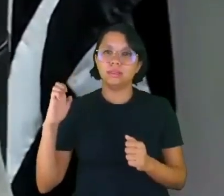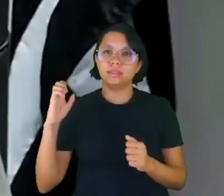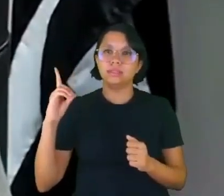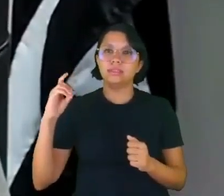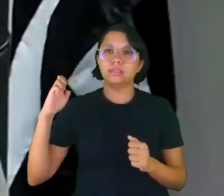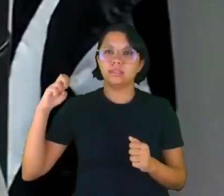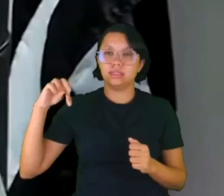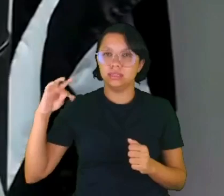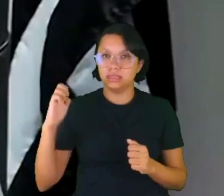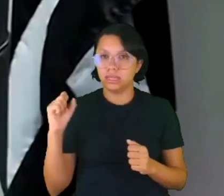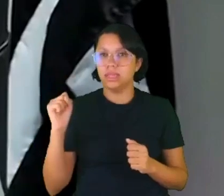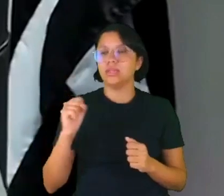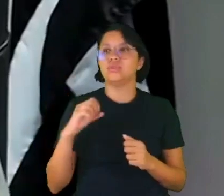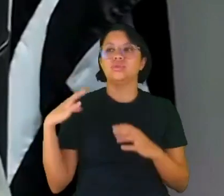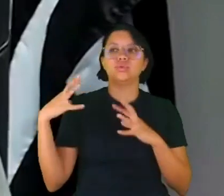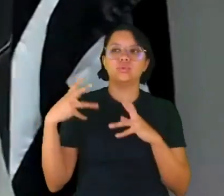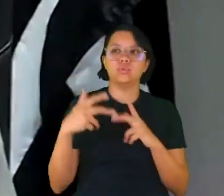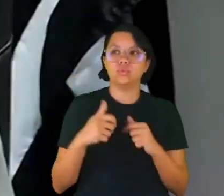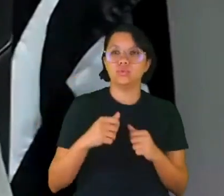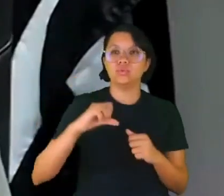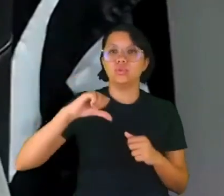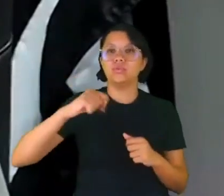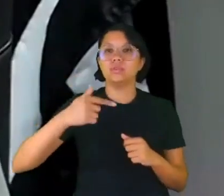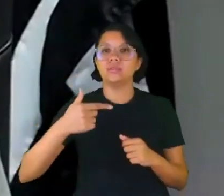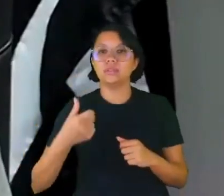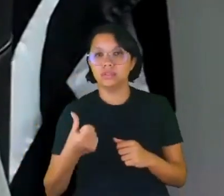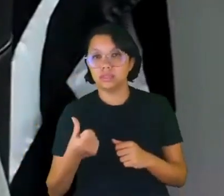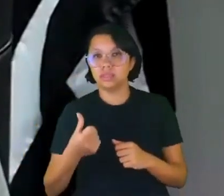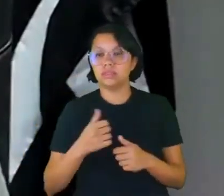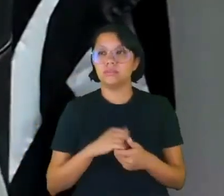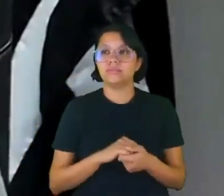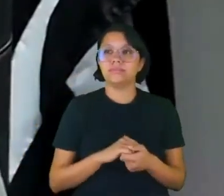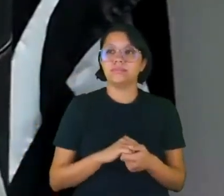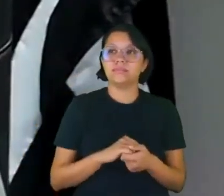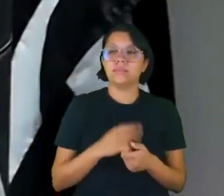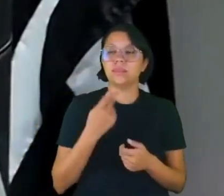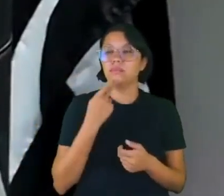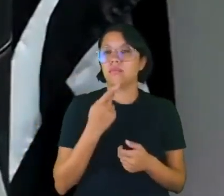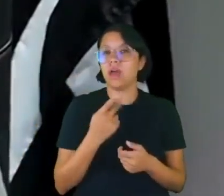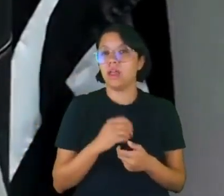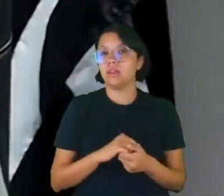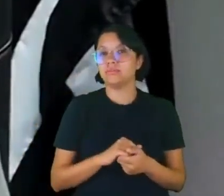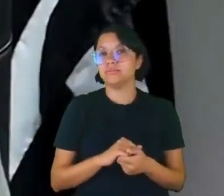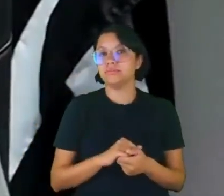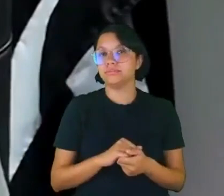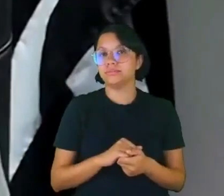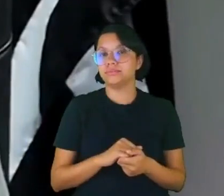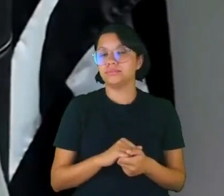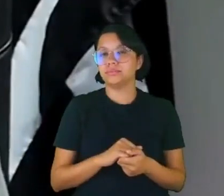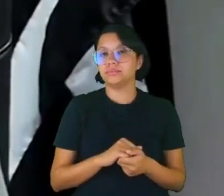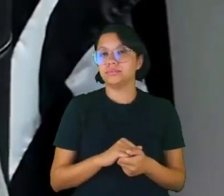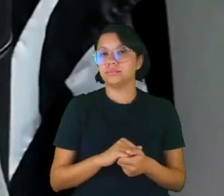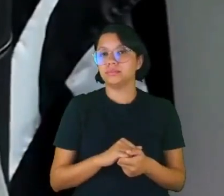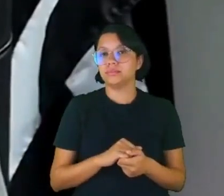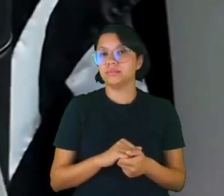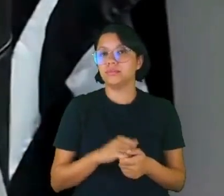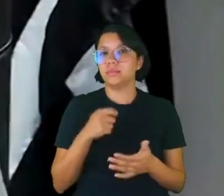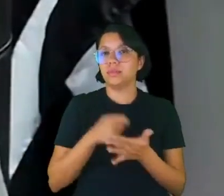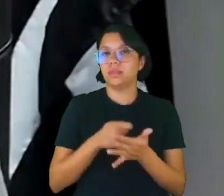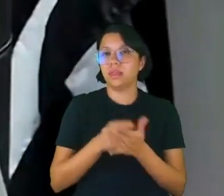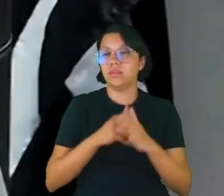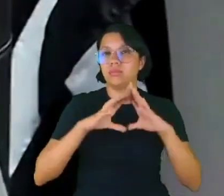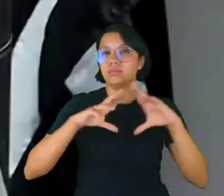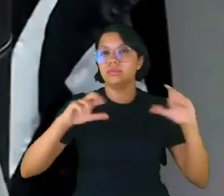regramento legal dos precedentes. O 926, dizendo para nós que devem os